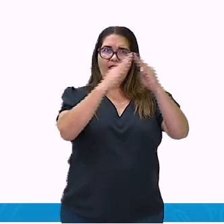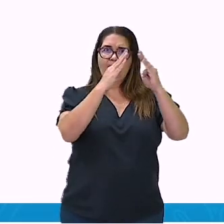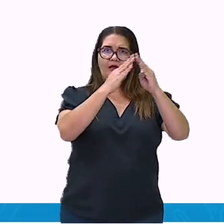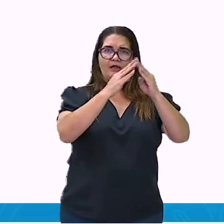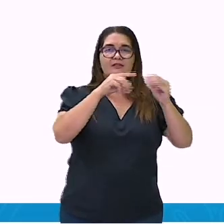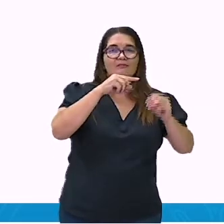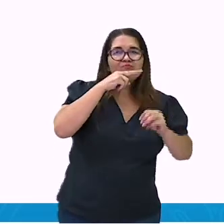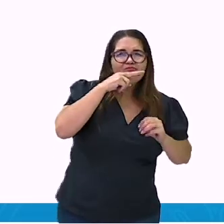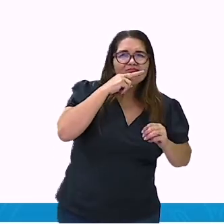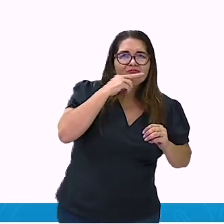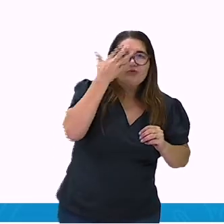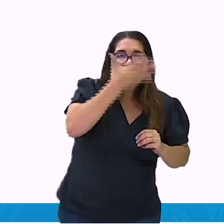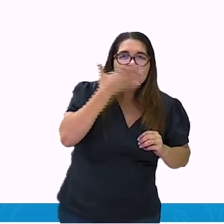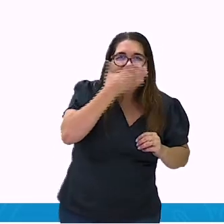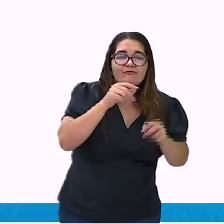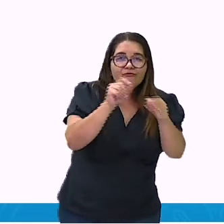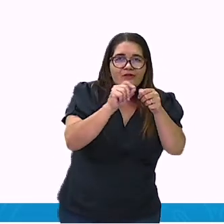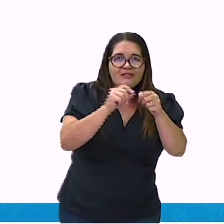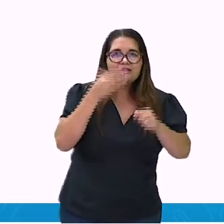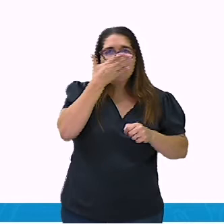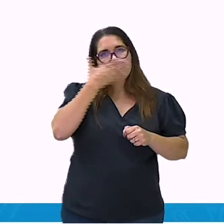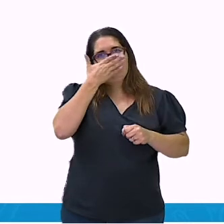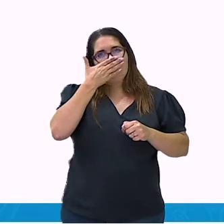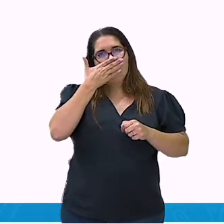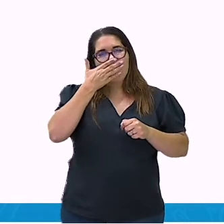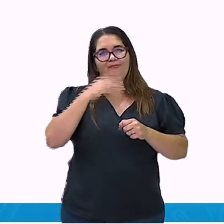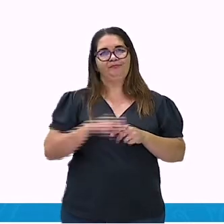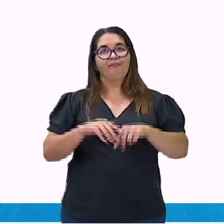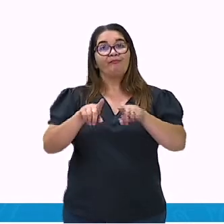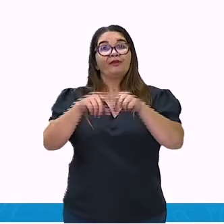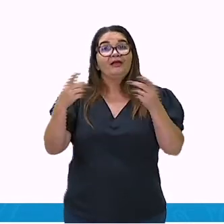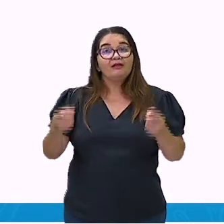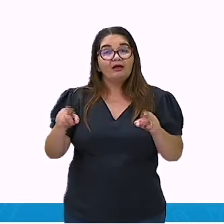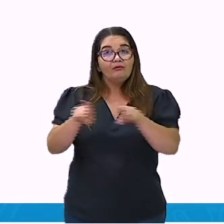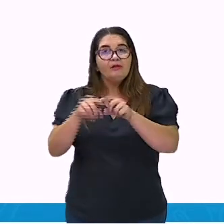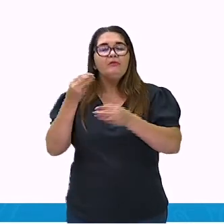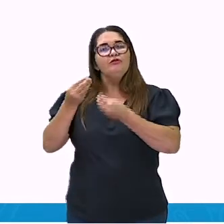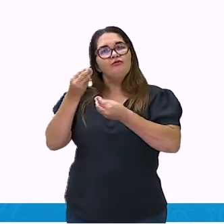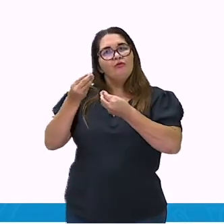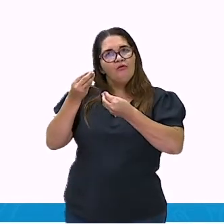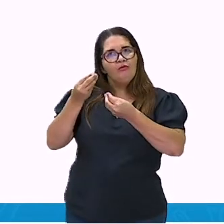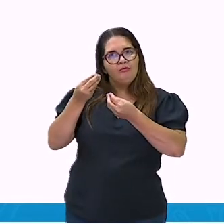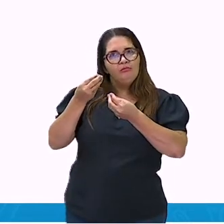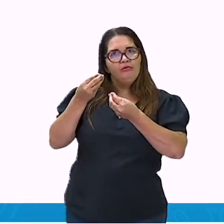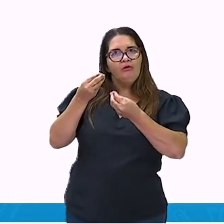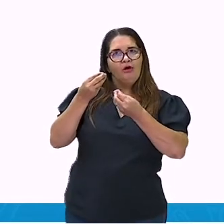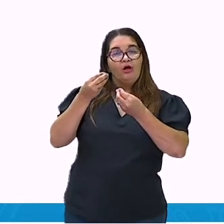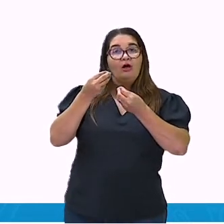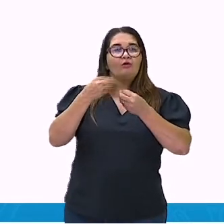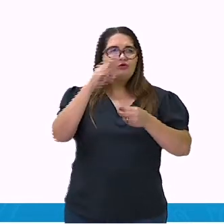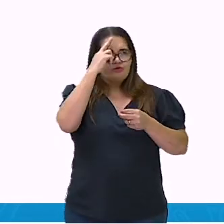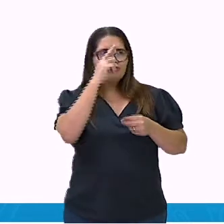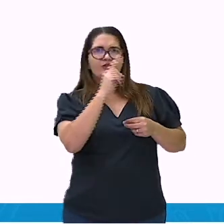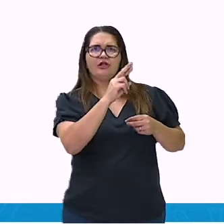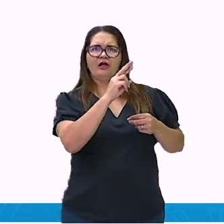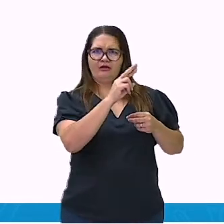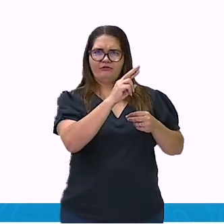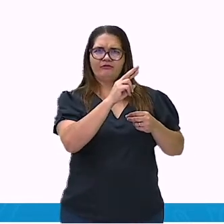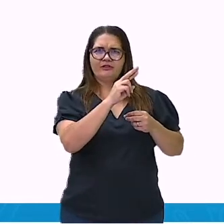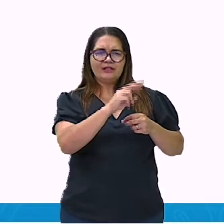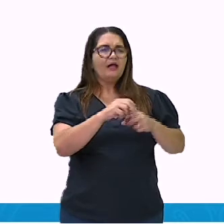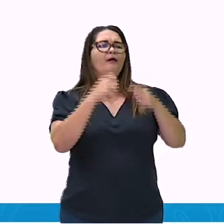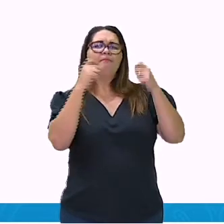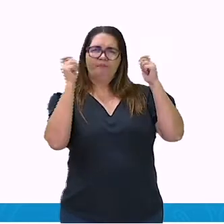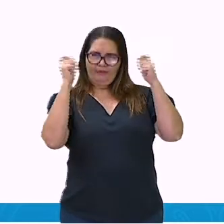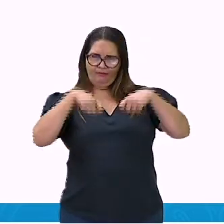os direitos dos donatários? Escravizar os indígenas. Então, eles tiveram um livre acesso